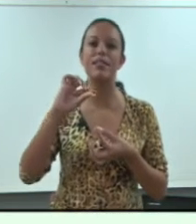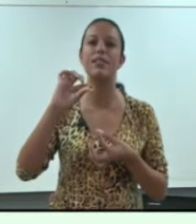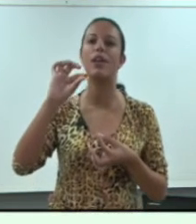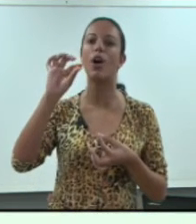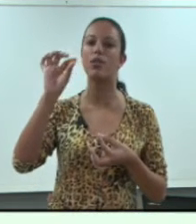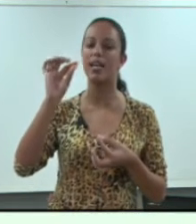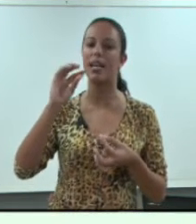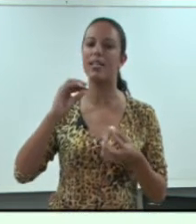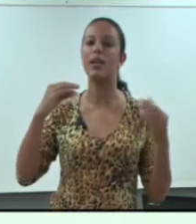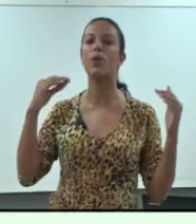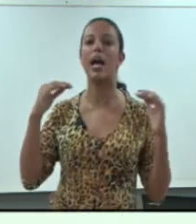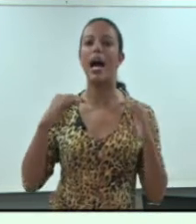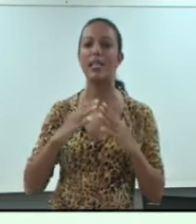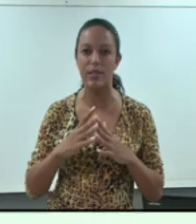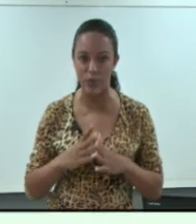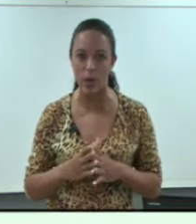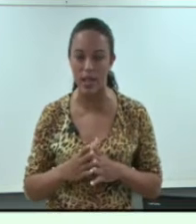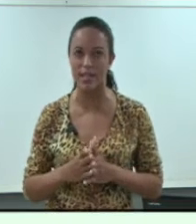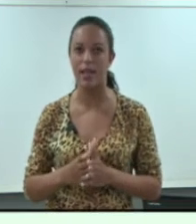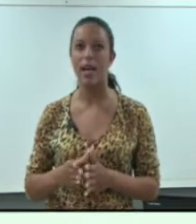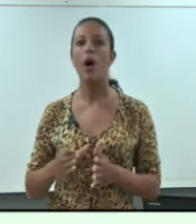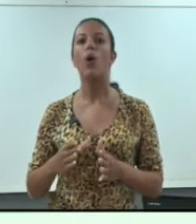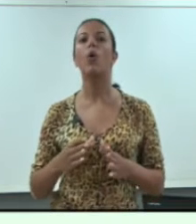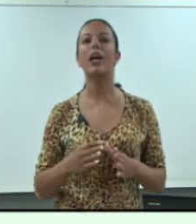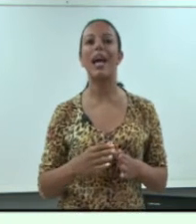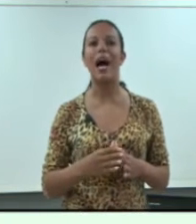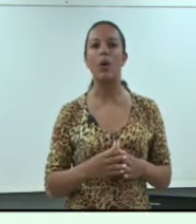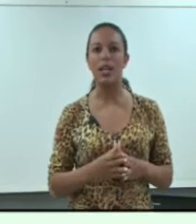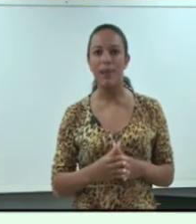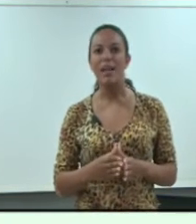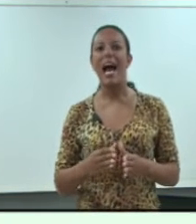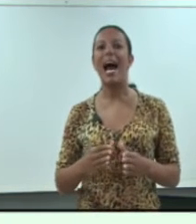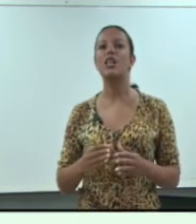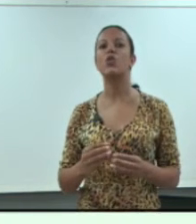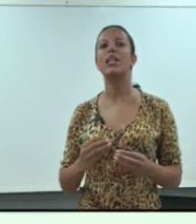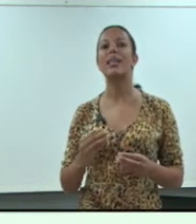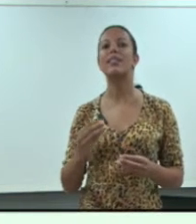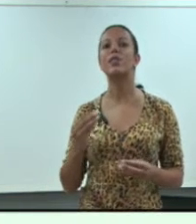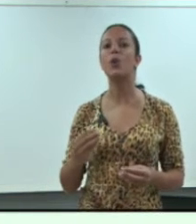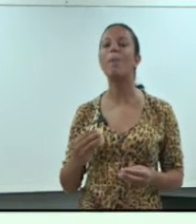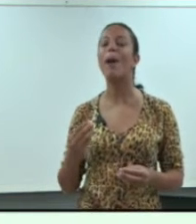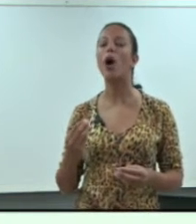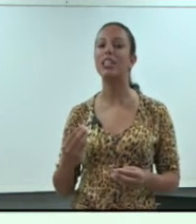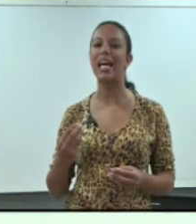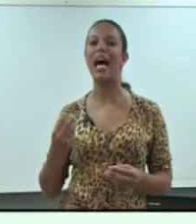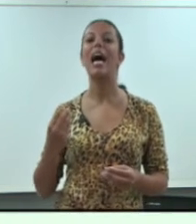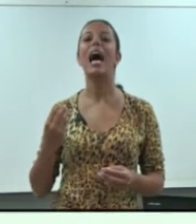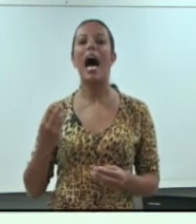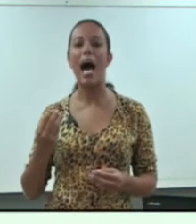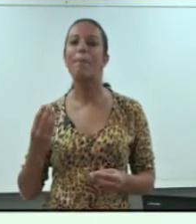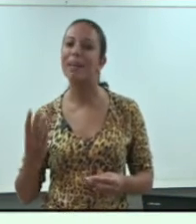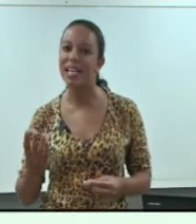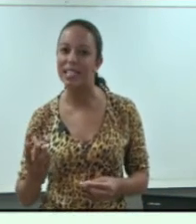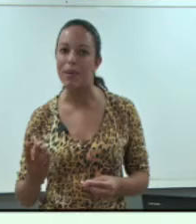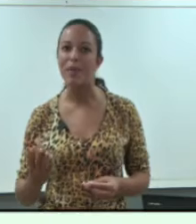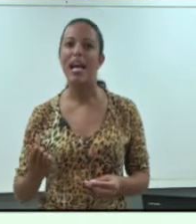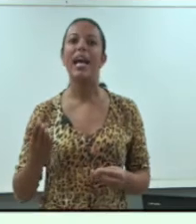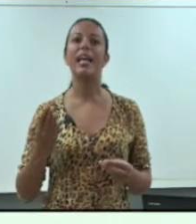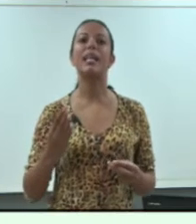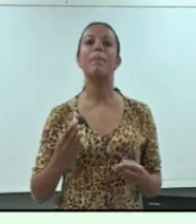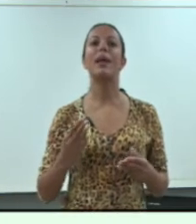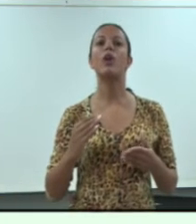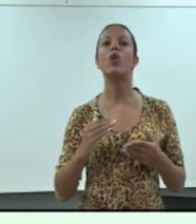partezinha mais grossa que segura as folhas o caule ajuda a suportar a